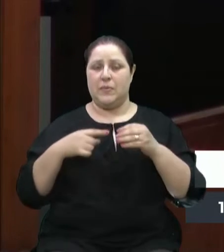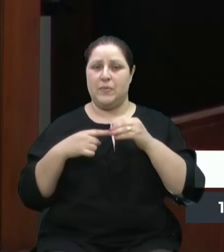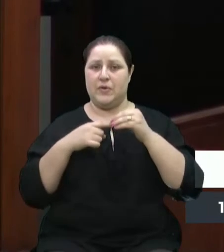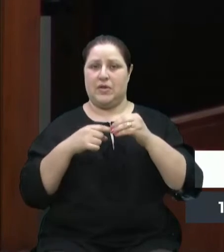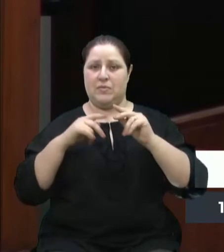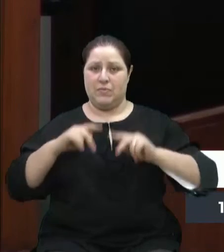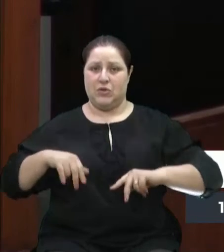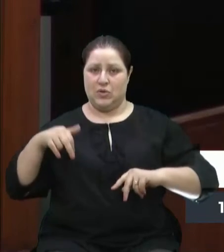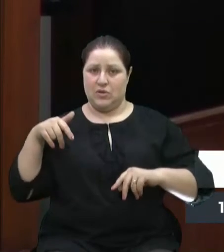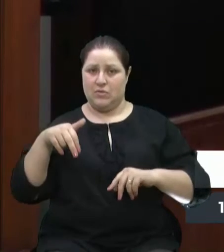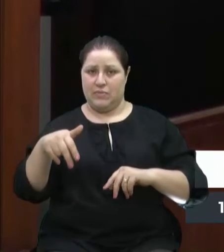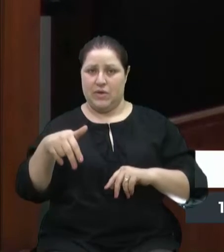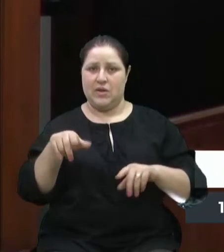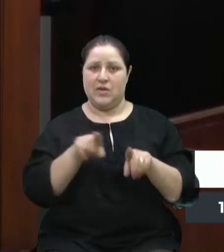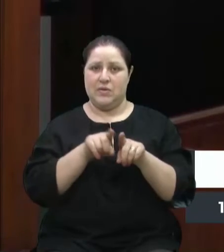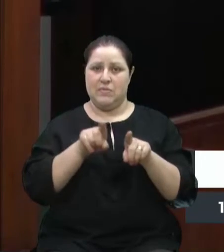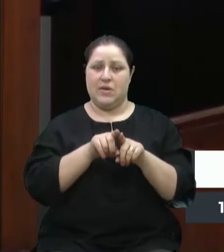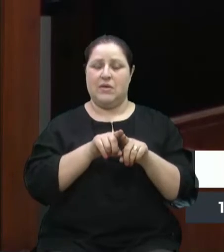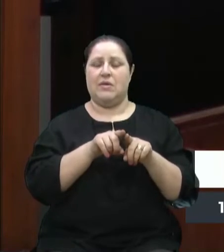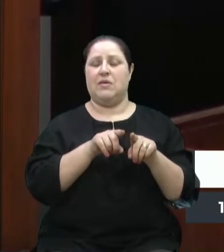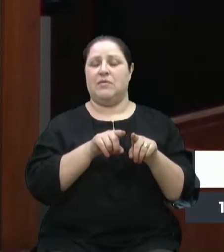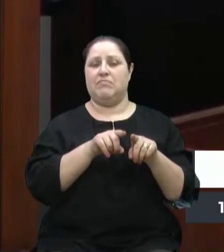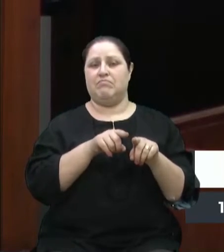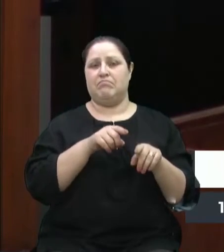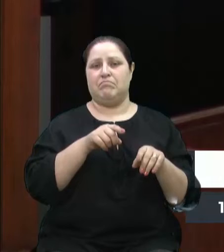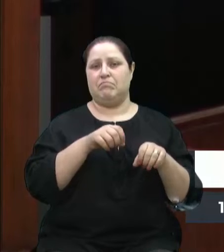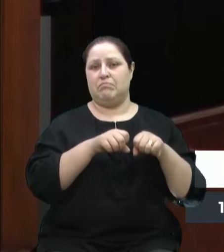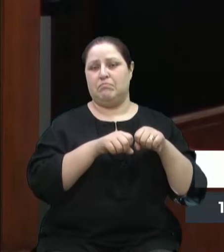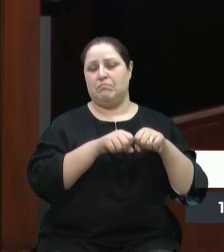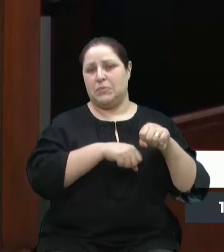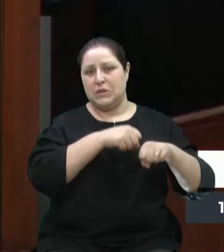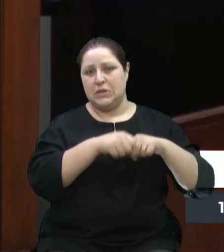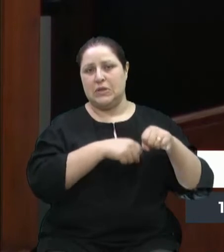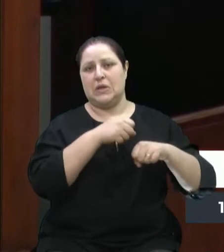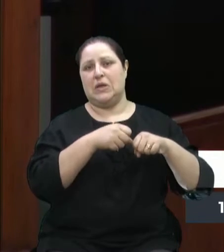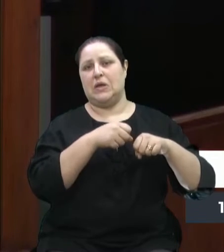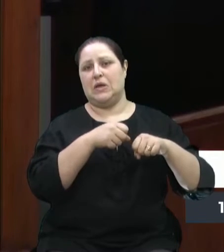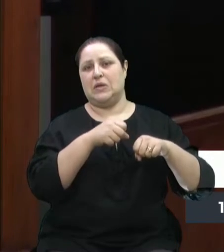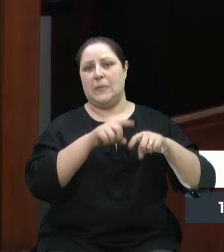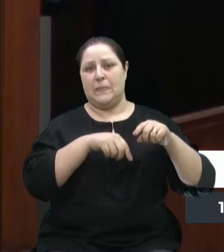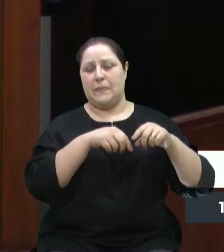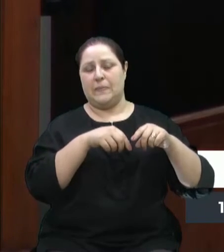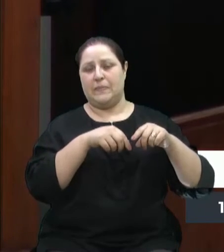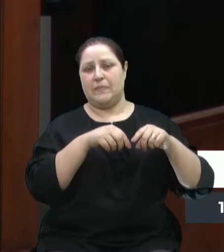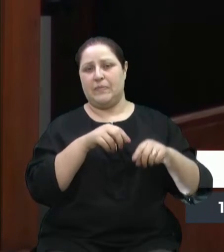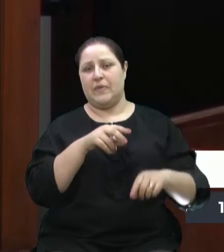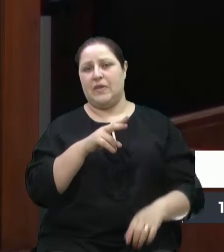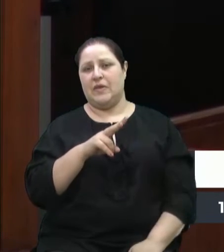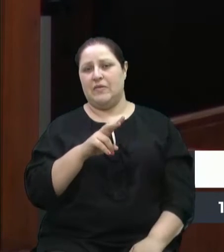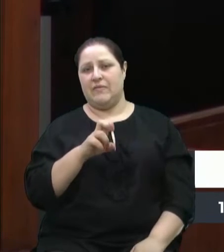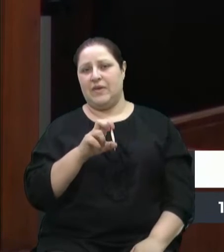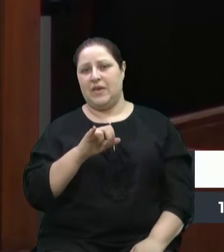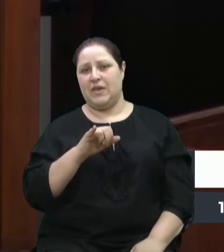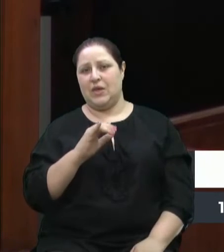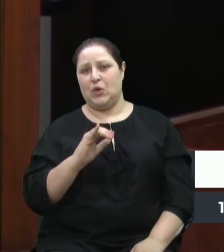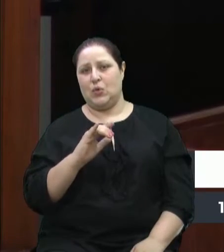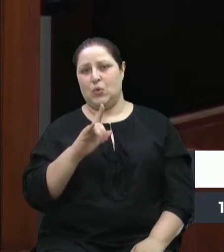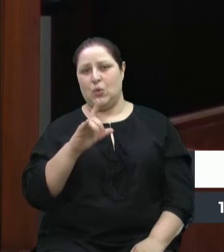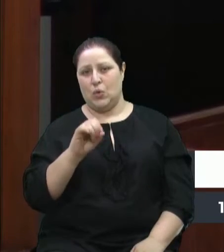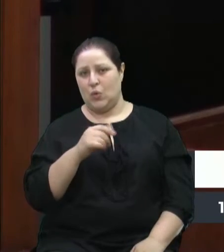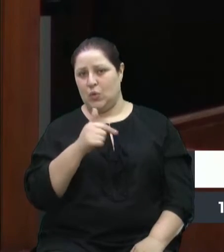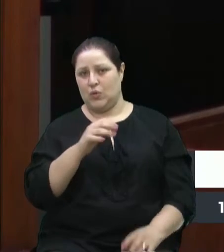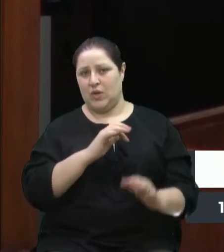essa empresa que ganhou essa licitação, ela fez a consultoria do município de